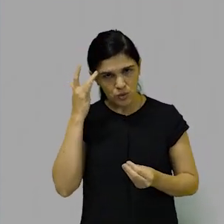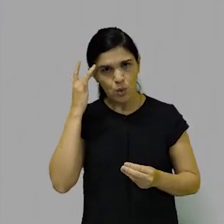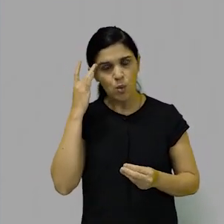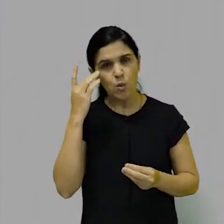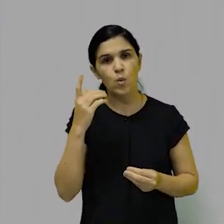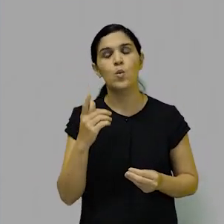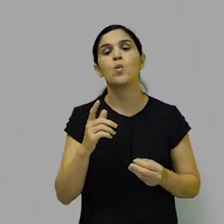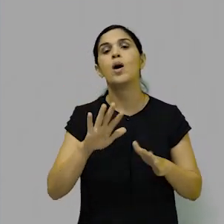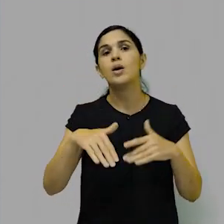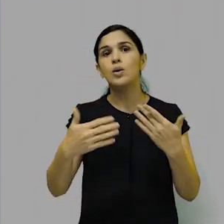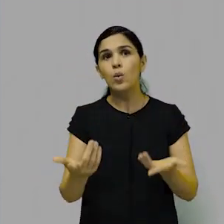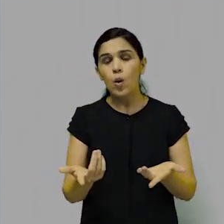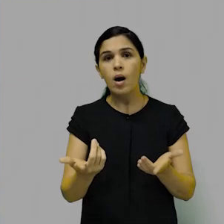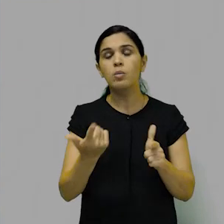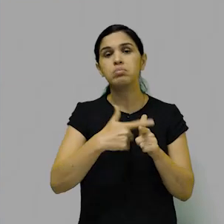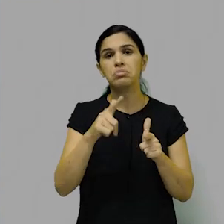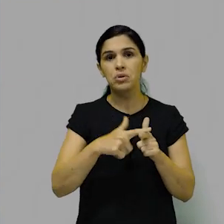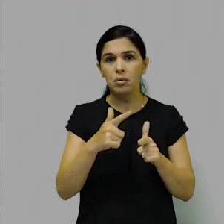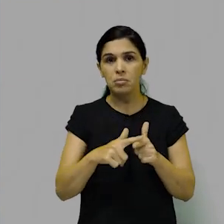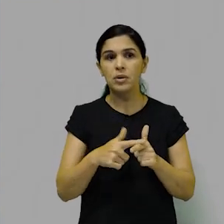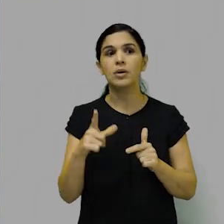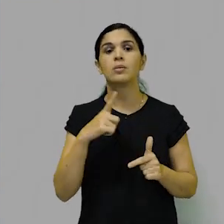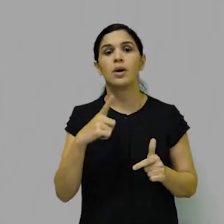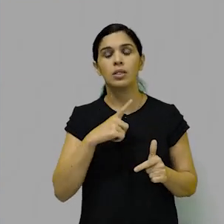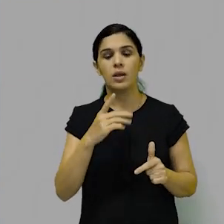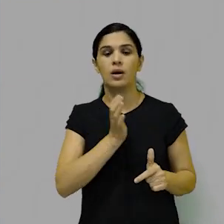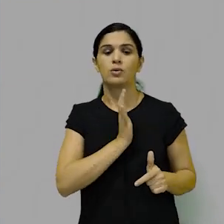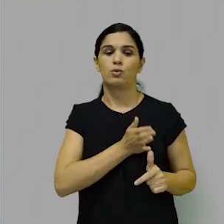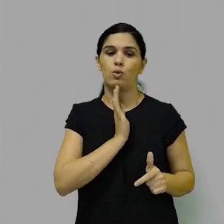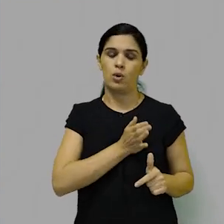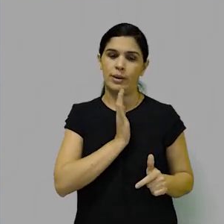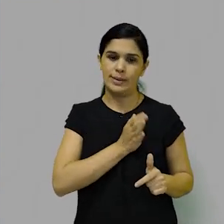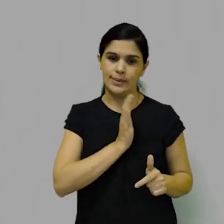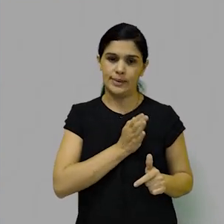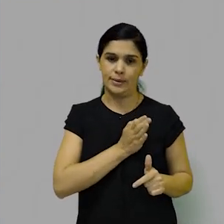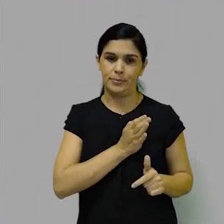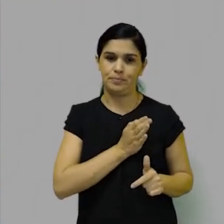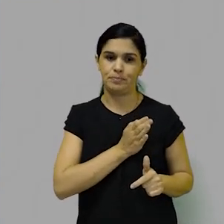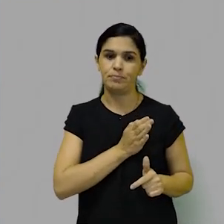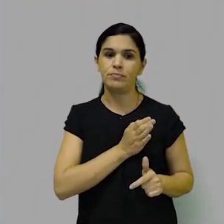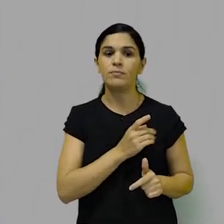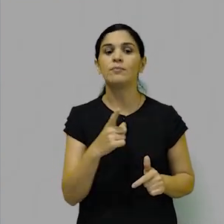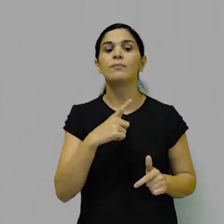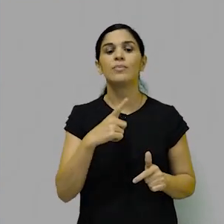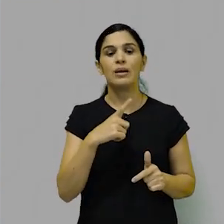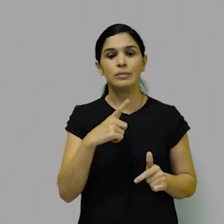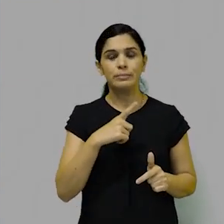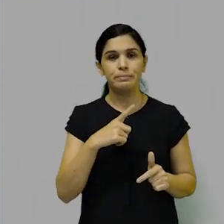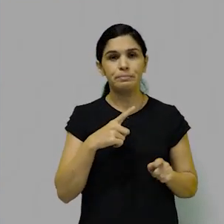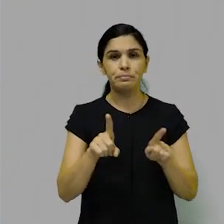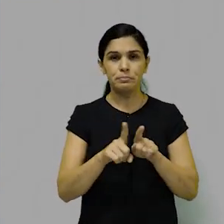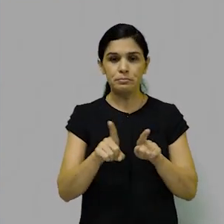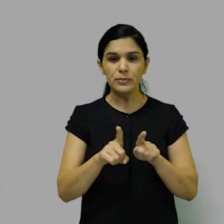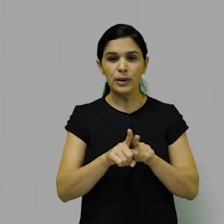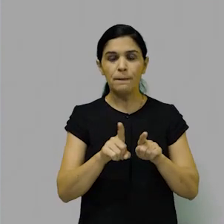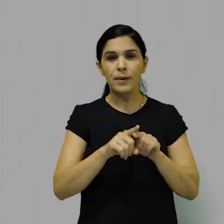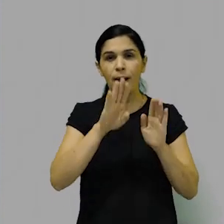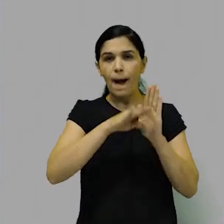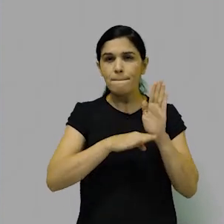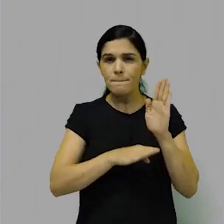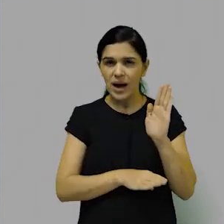uma frequência cardíaca baixa, quando esses batimentos cardíacos estão abaixo de 60 batimentos por